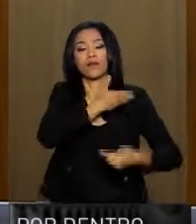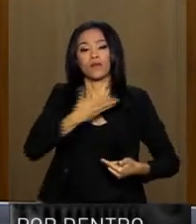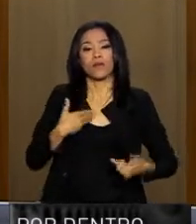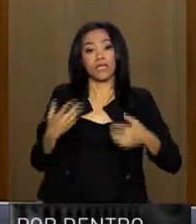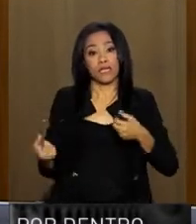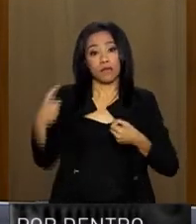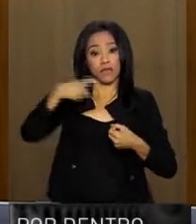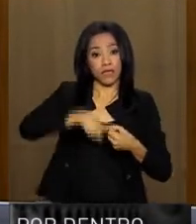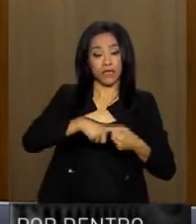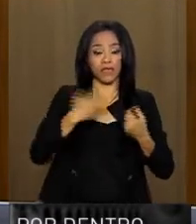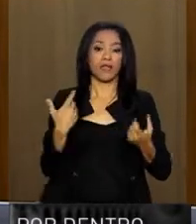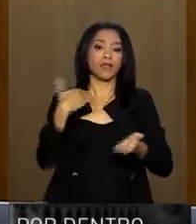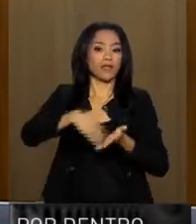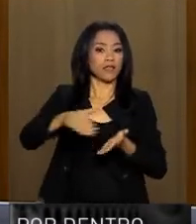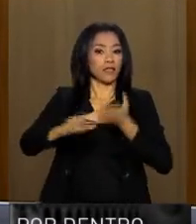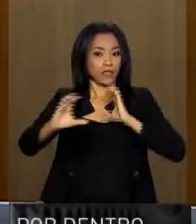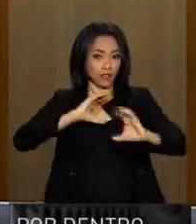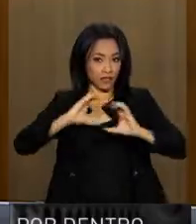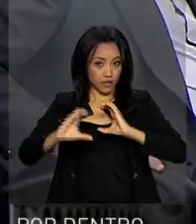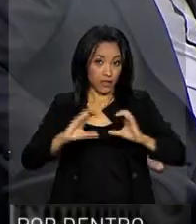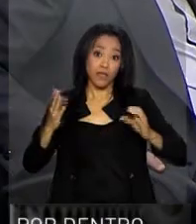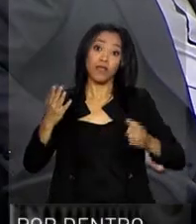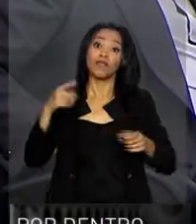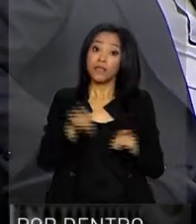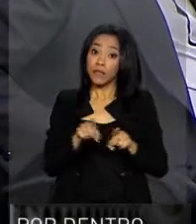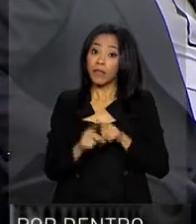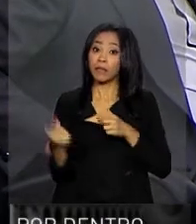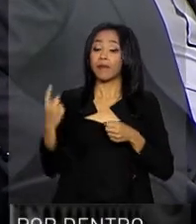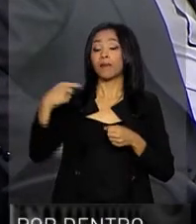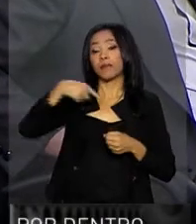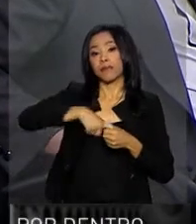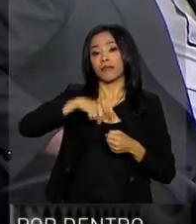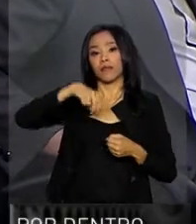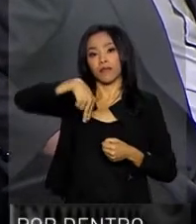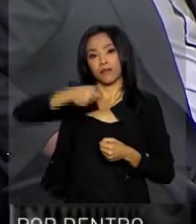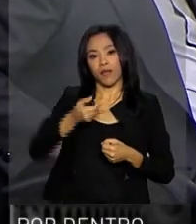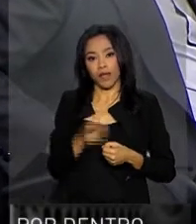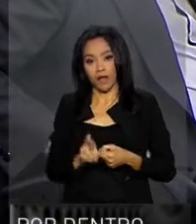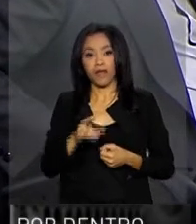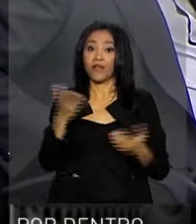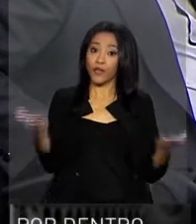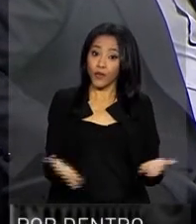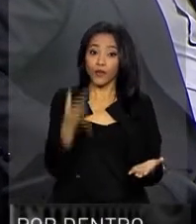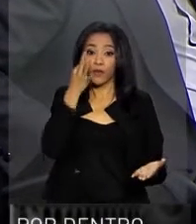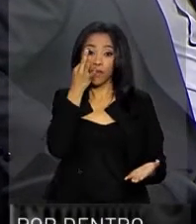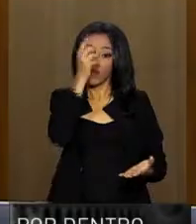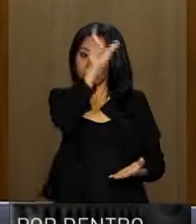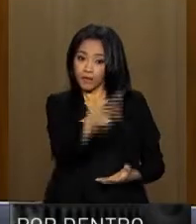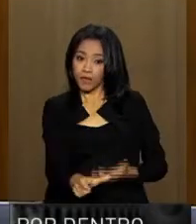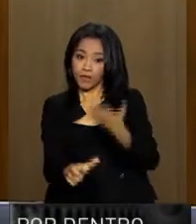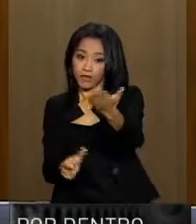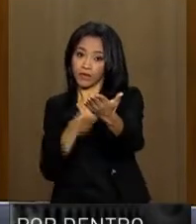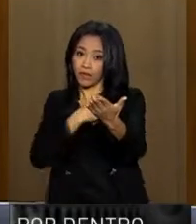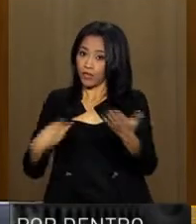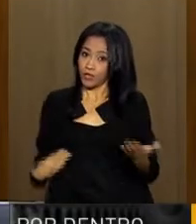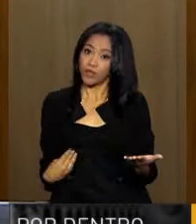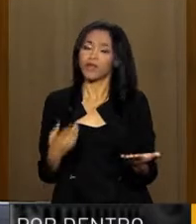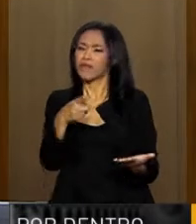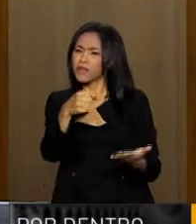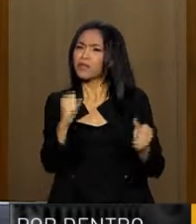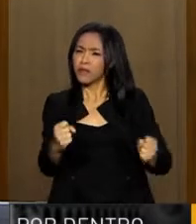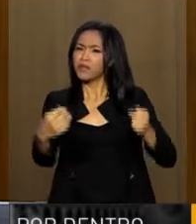da república com a nbr e hoje temos a presença do ministro do meio ambiente sarney filho participe com a gente envie sua pergunta pelo